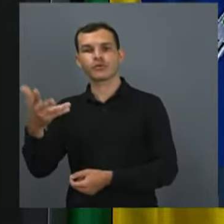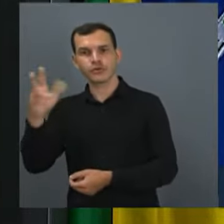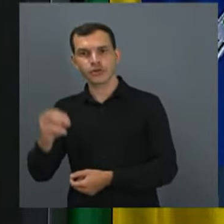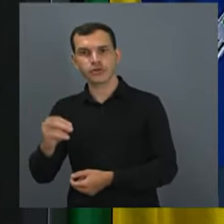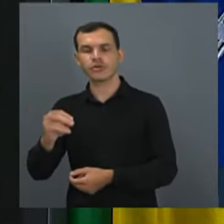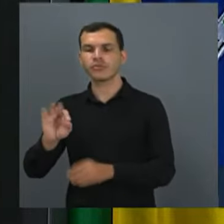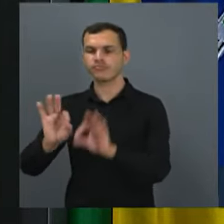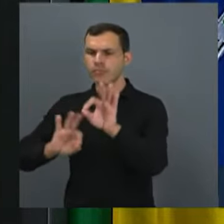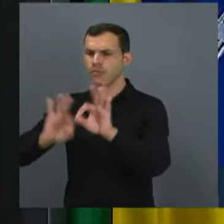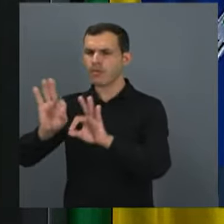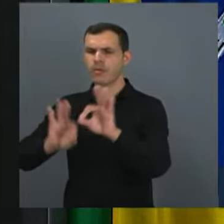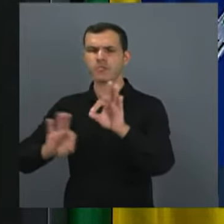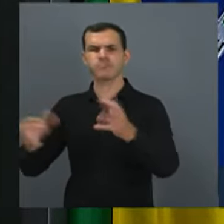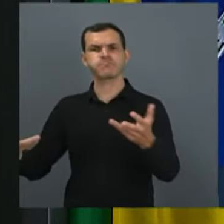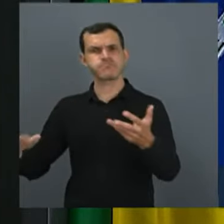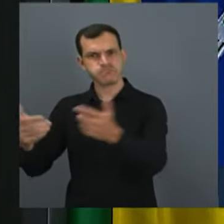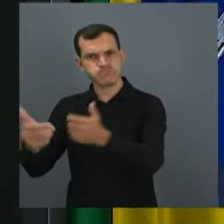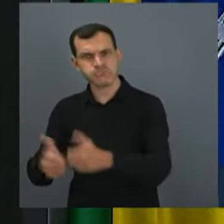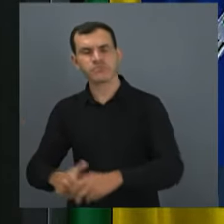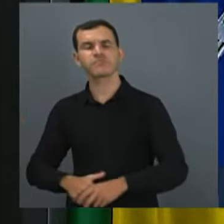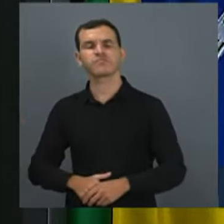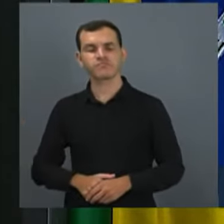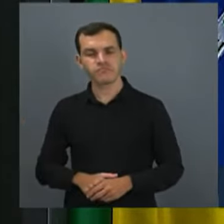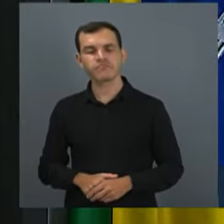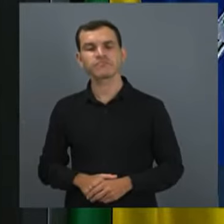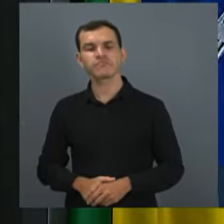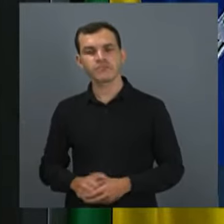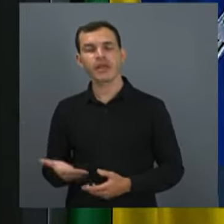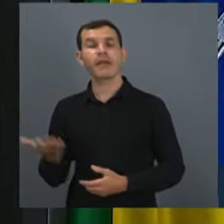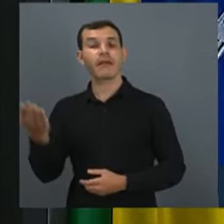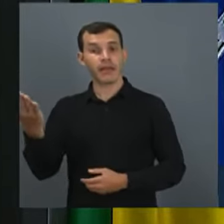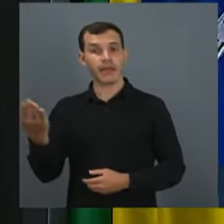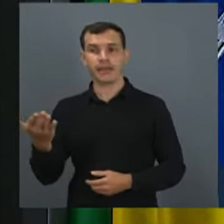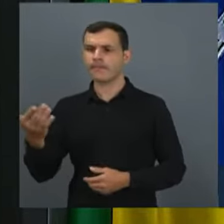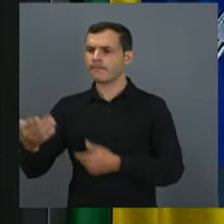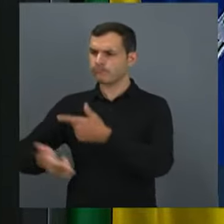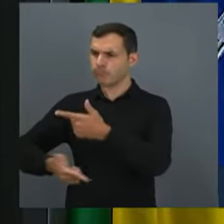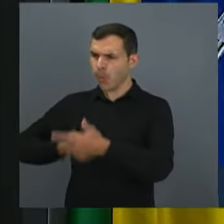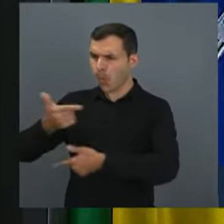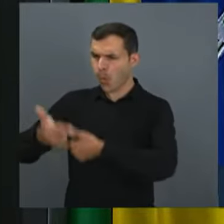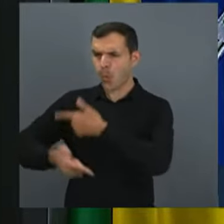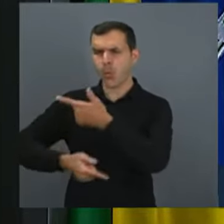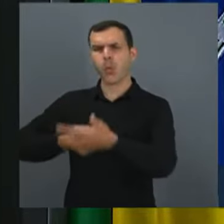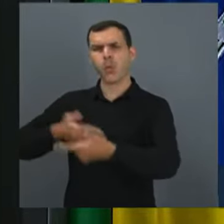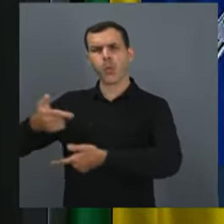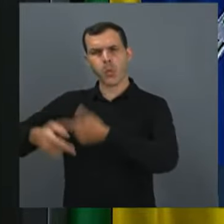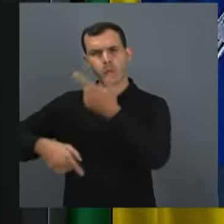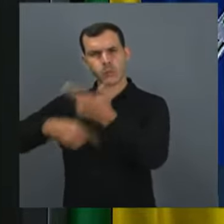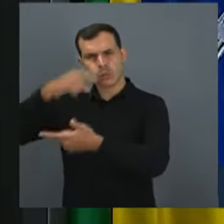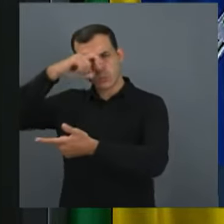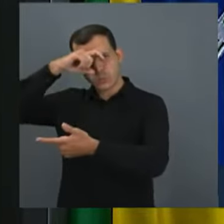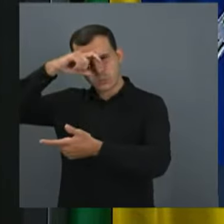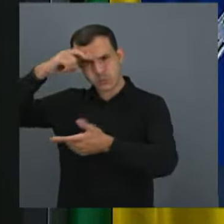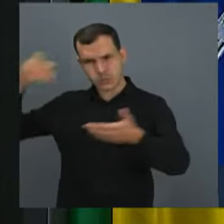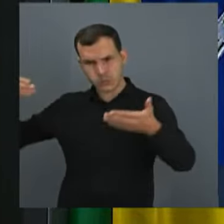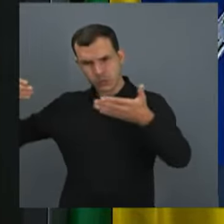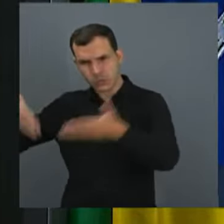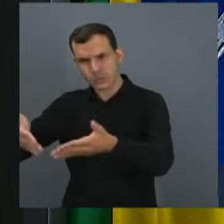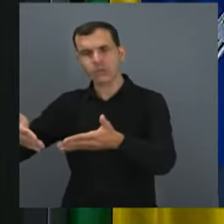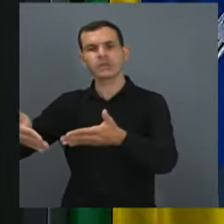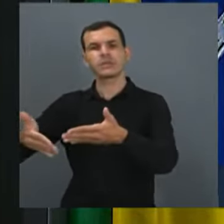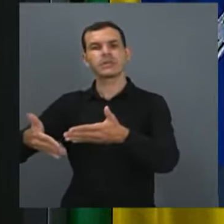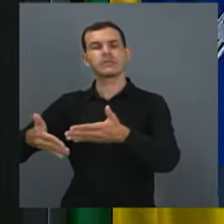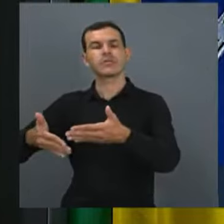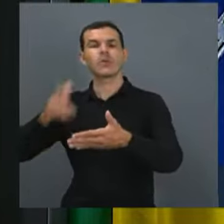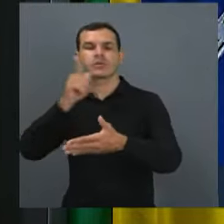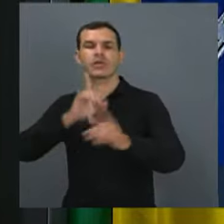uma forma, com trabalho hercúleo, ele teve esse diálogo em